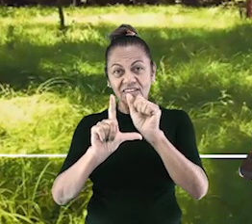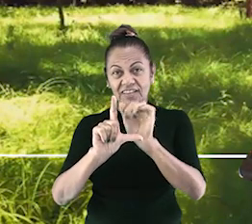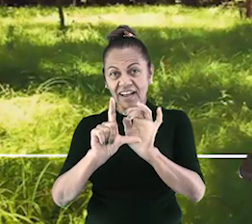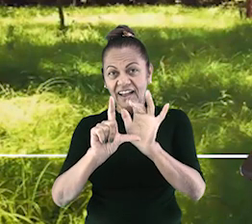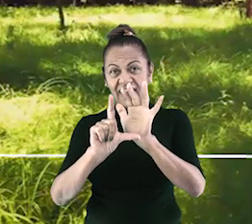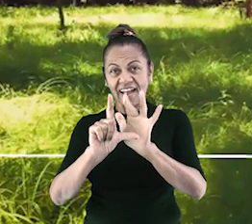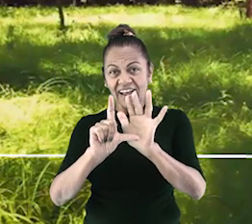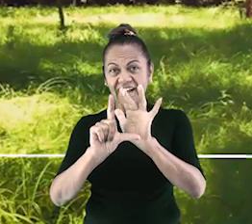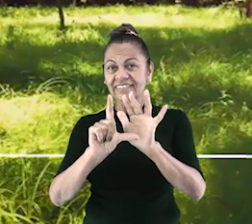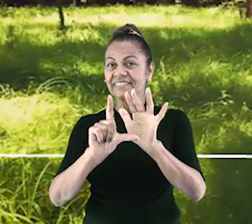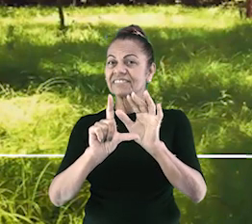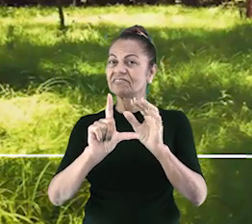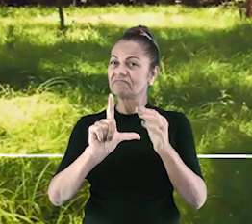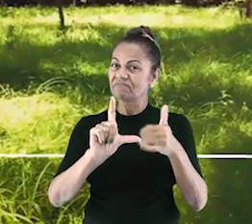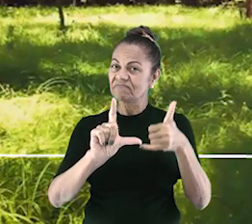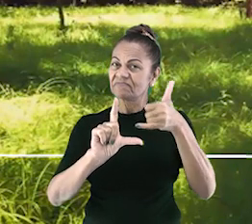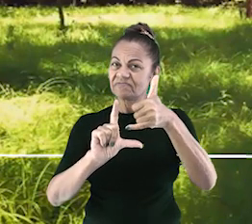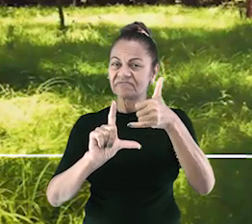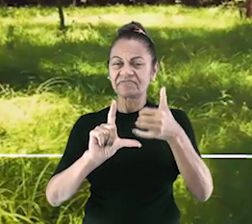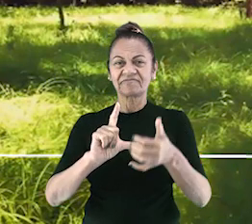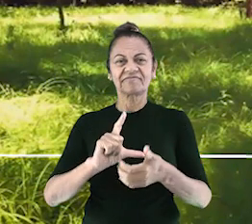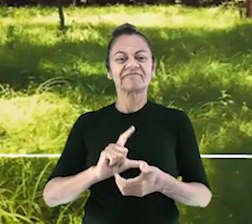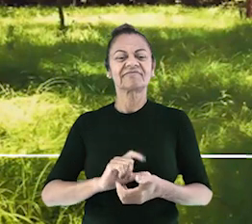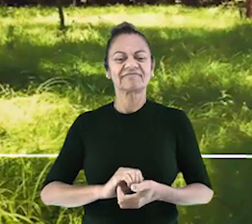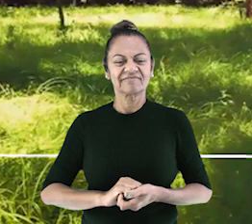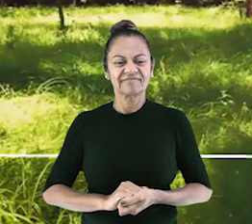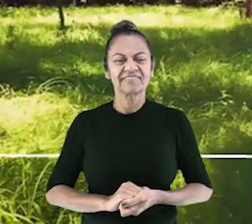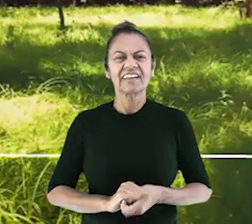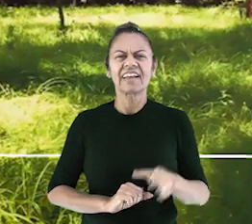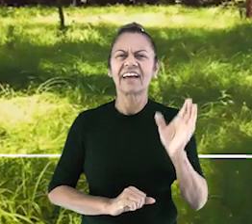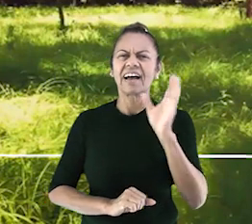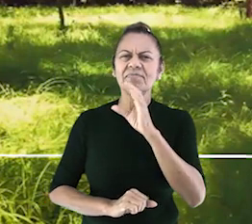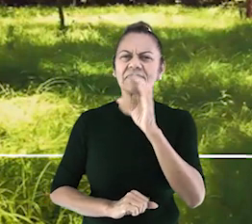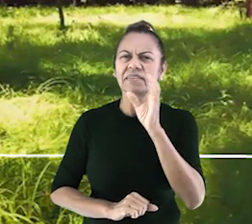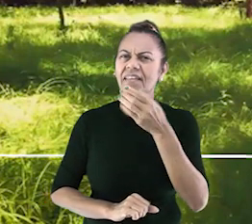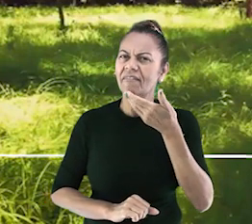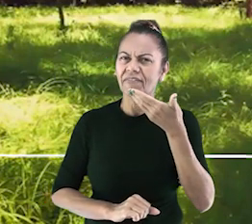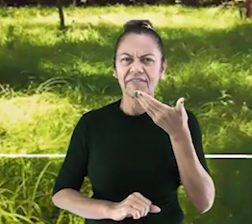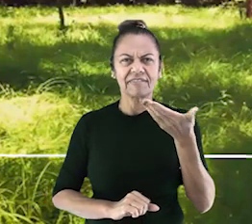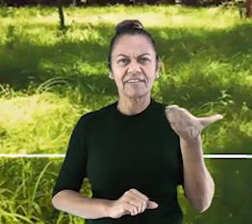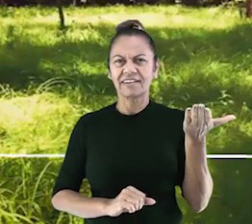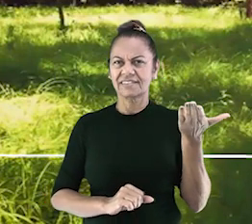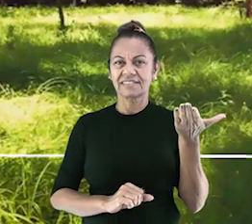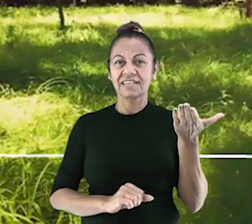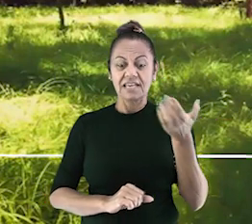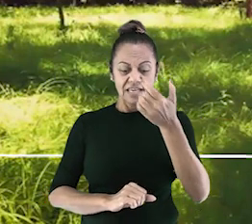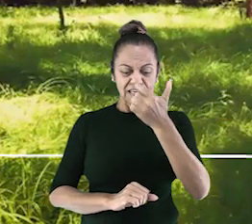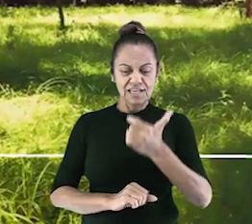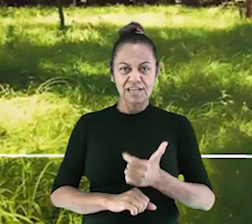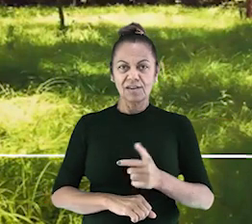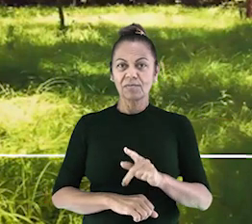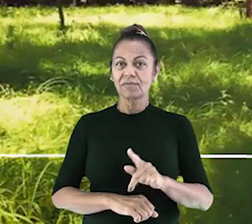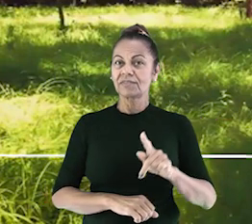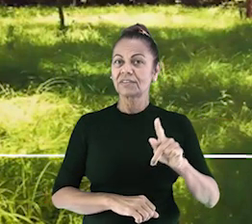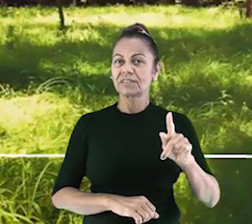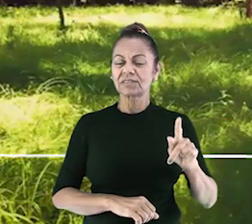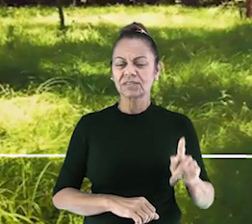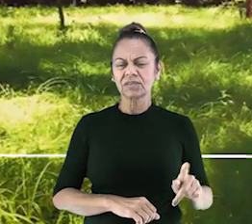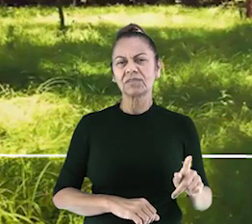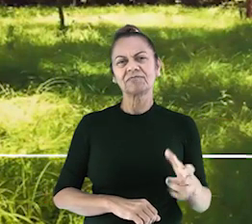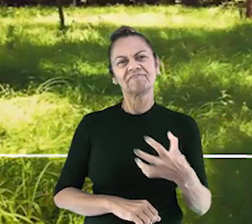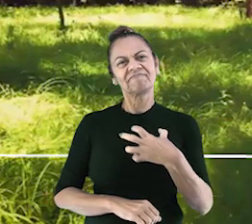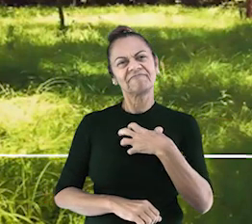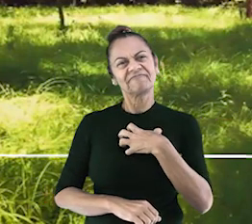presença no nosso QR Code, que está aparecendo aqui na nossa tela. É rápido, fácil e